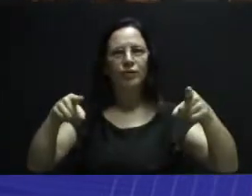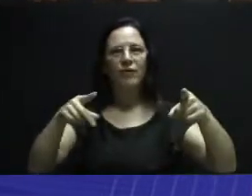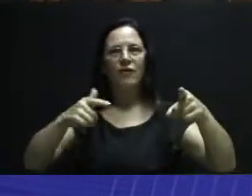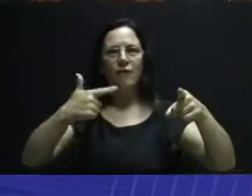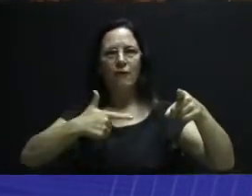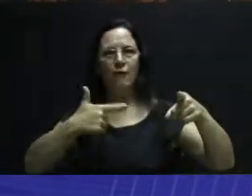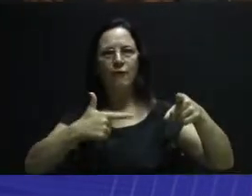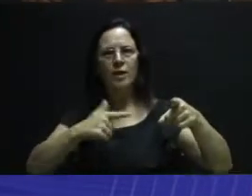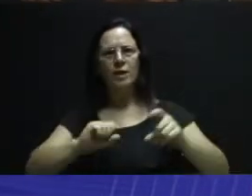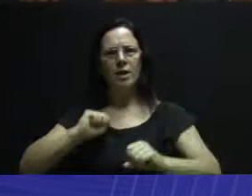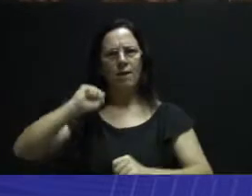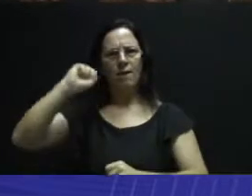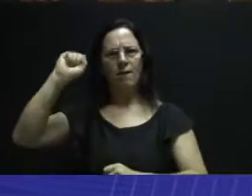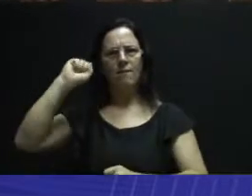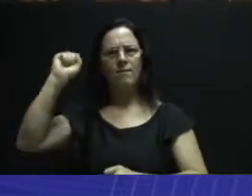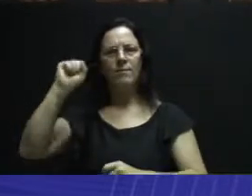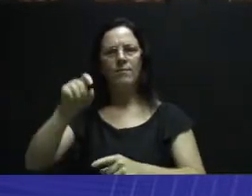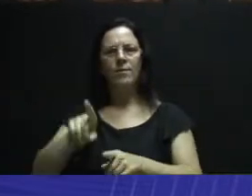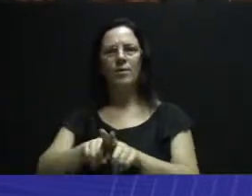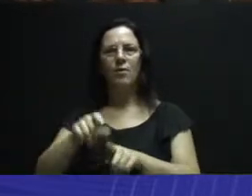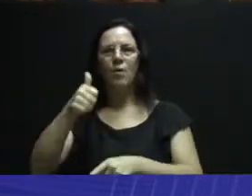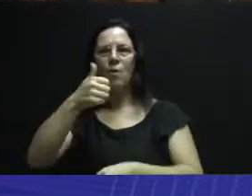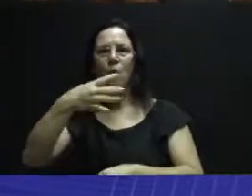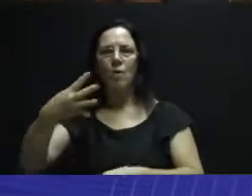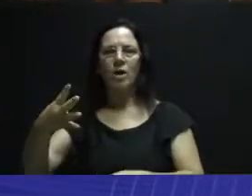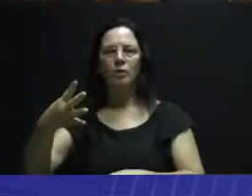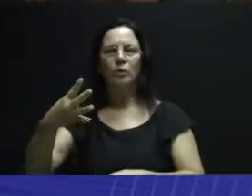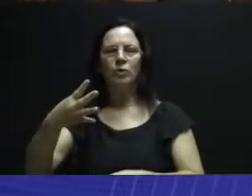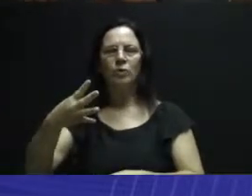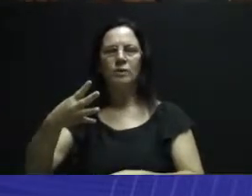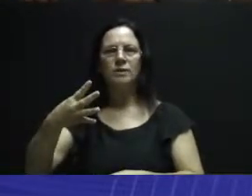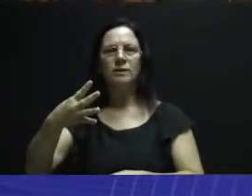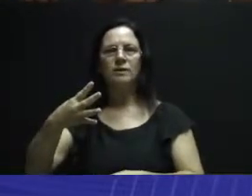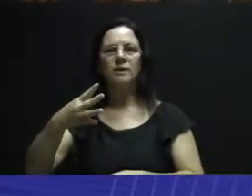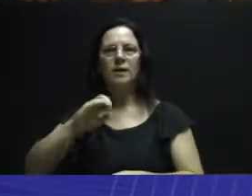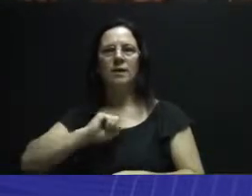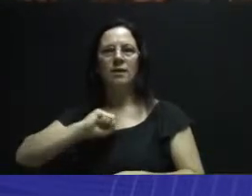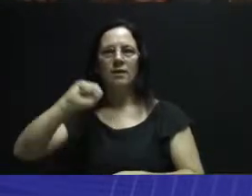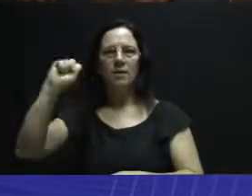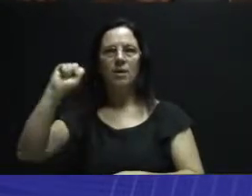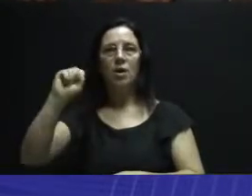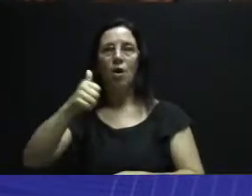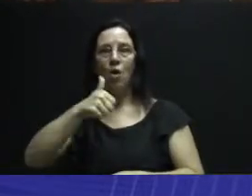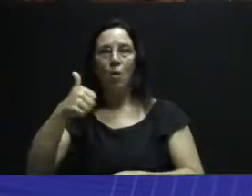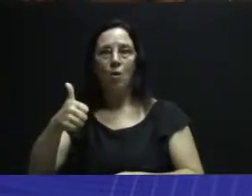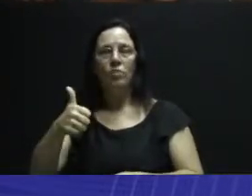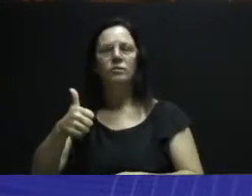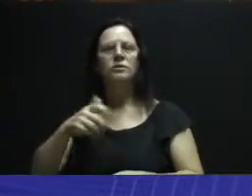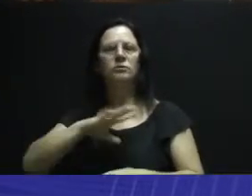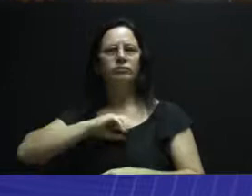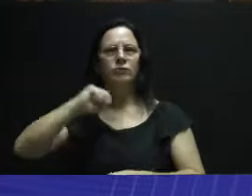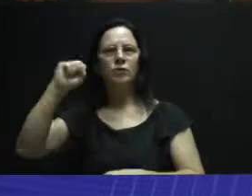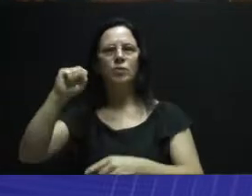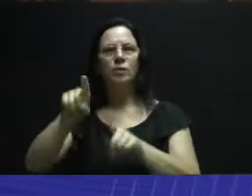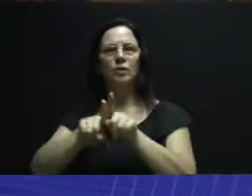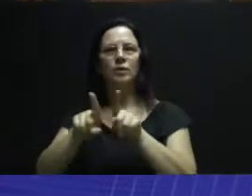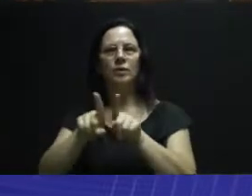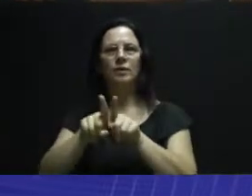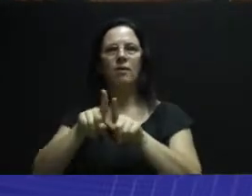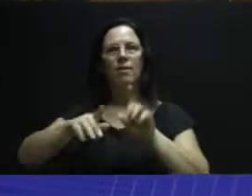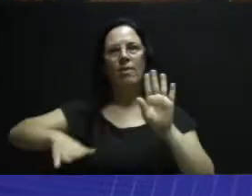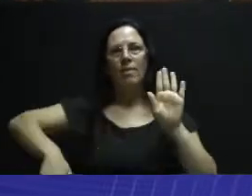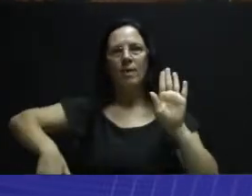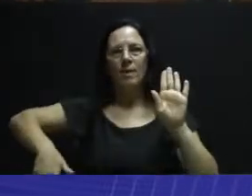O professor conquistou 14 campeonatos santistas e foi 11 vezes campeão do Circuito das